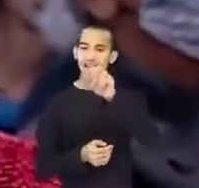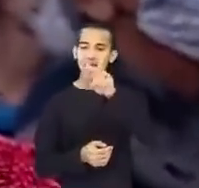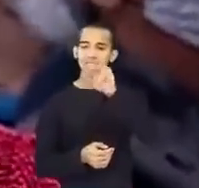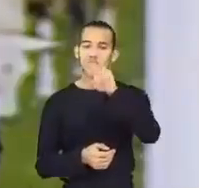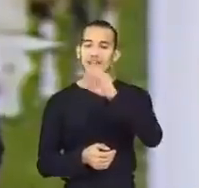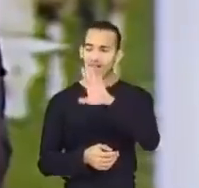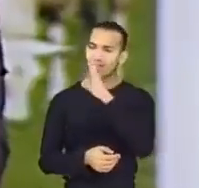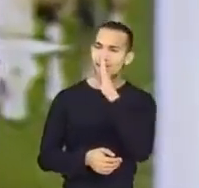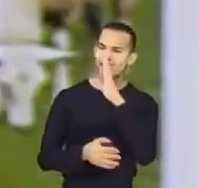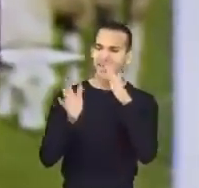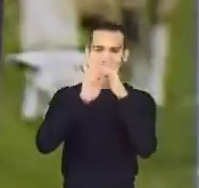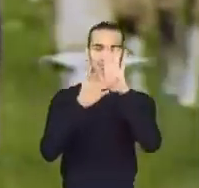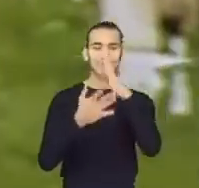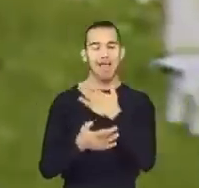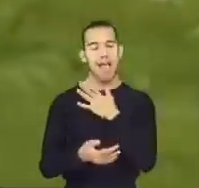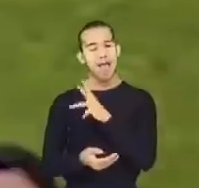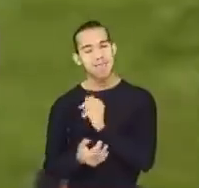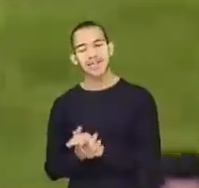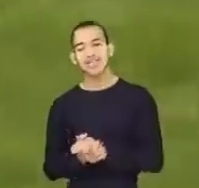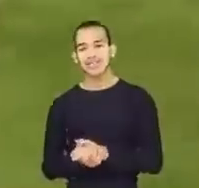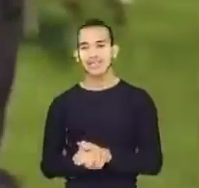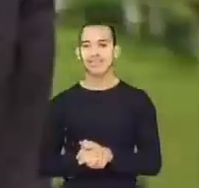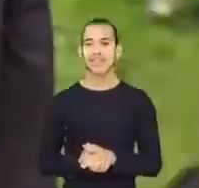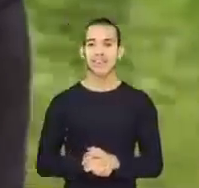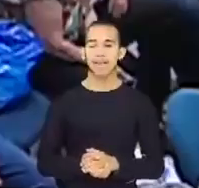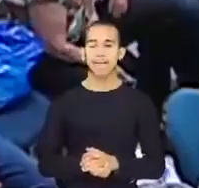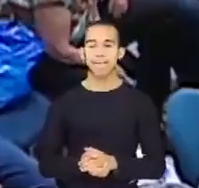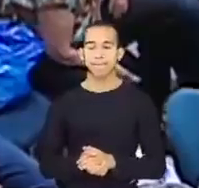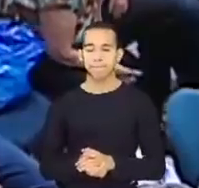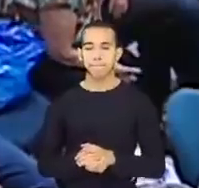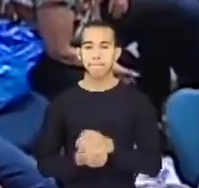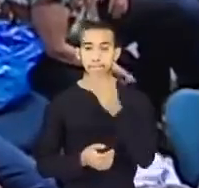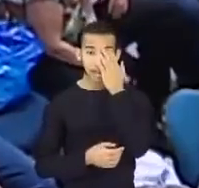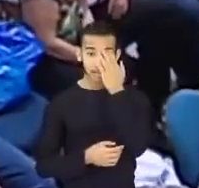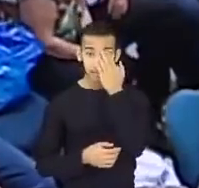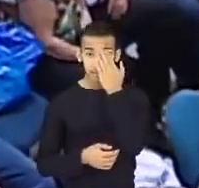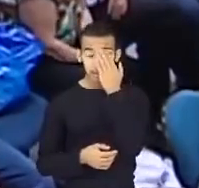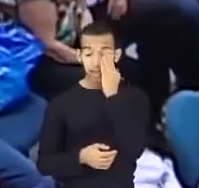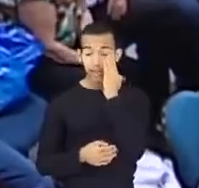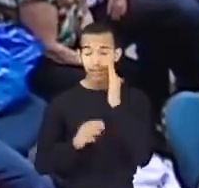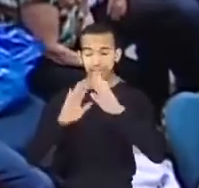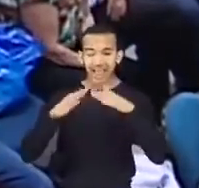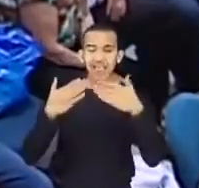quieta aí, mulher. Jesus amado, para ter misericórdia, dona Tuta. Oxe. Então,